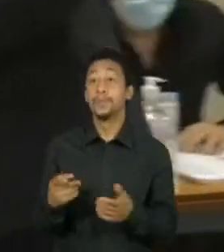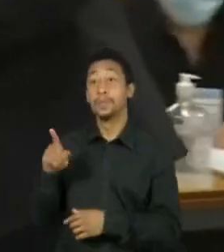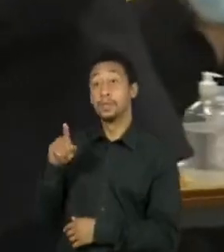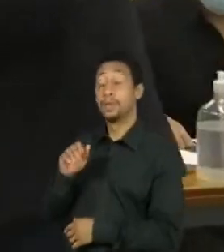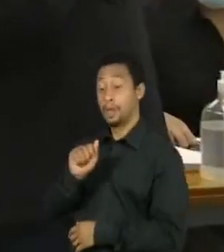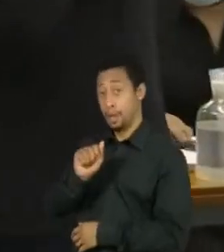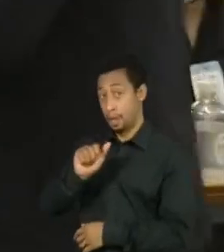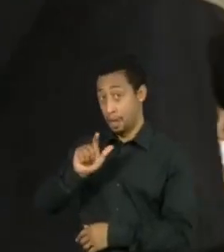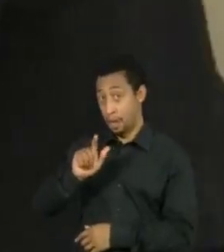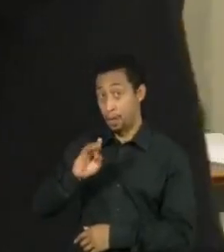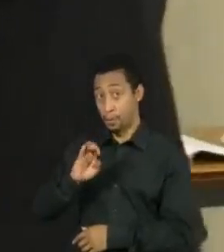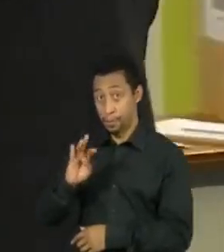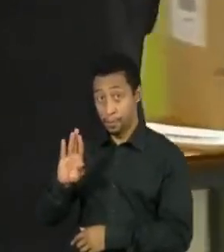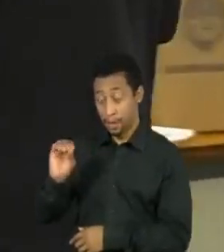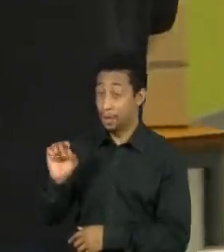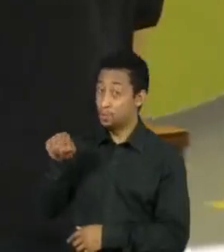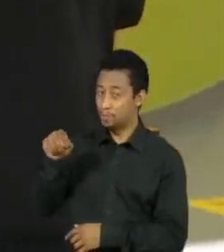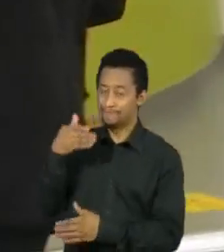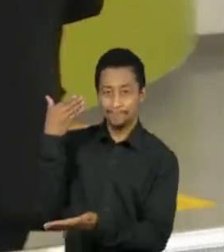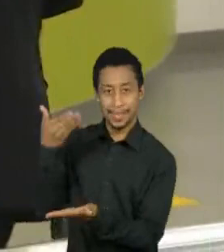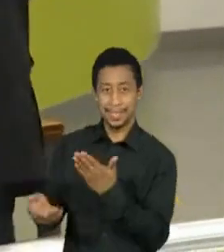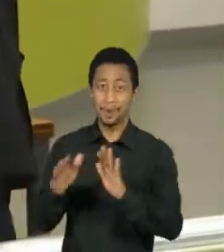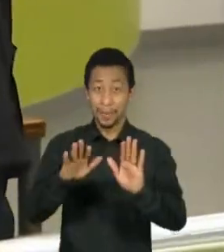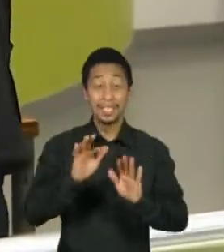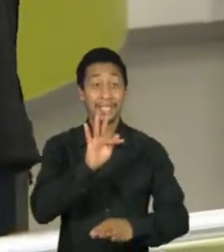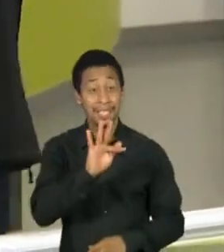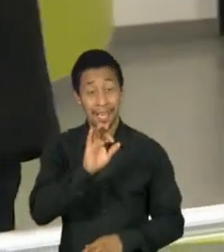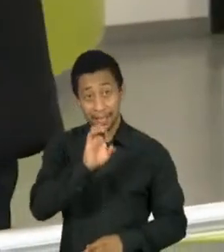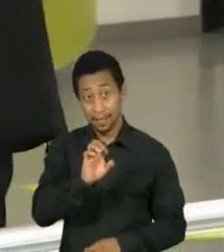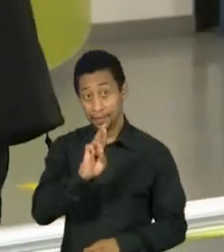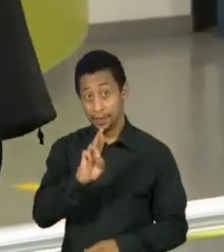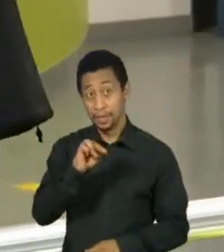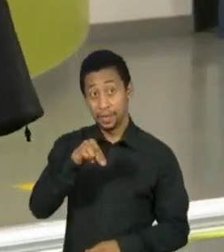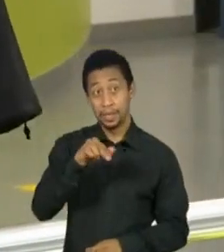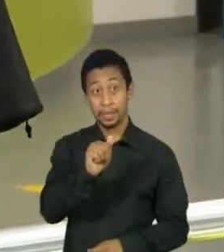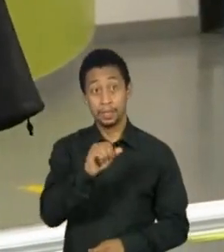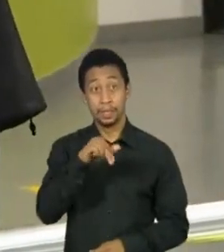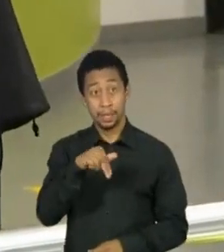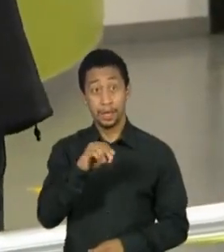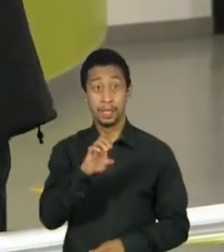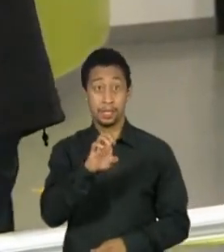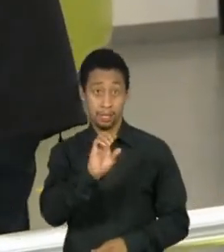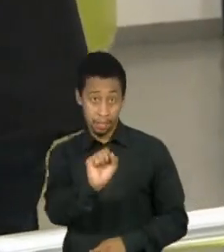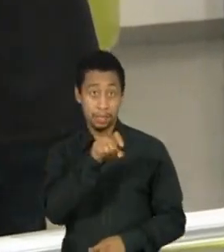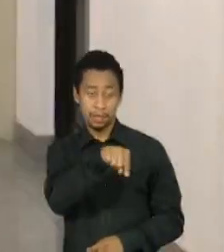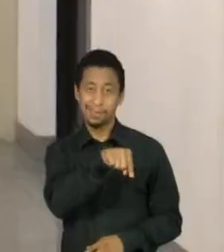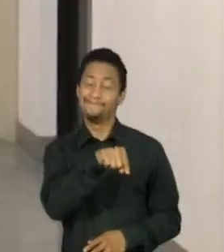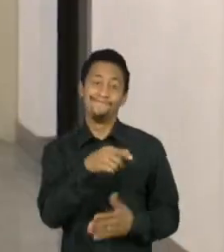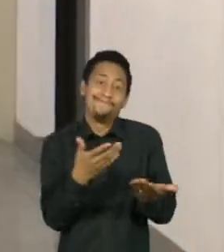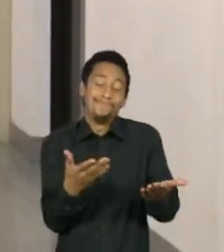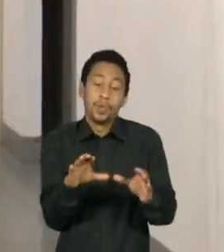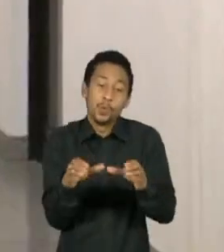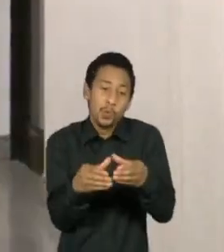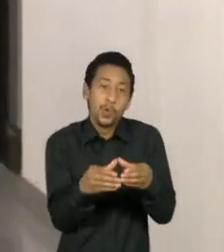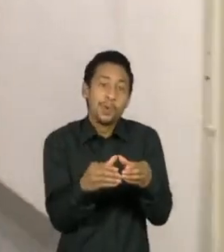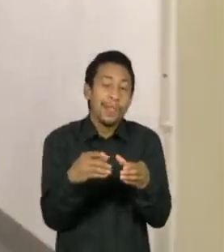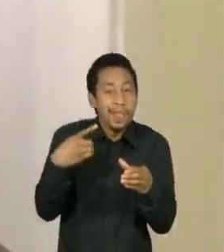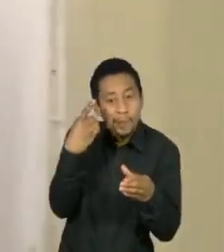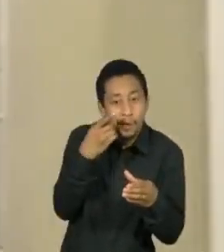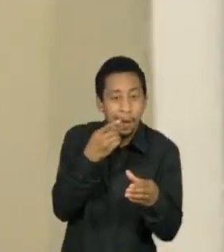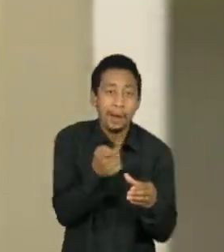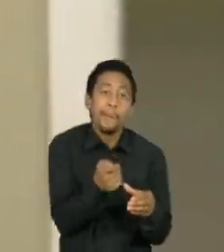controle no senado Fernandes vai enfrentar uma situação complicada na Câmara com pouca vantagem entre os